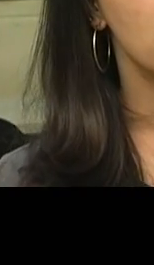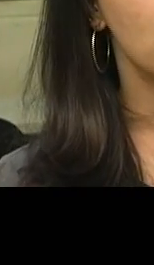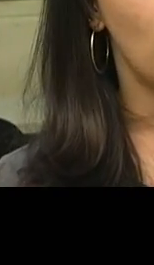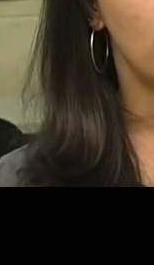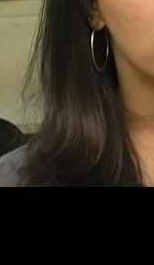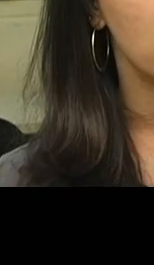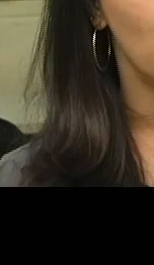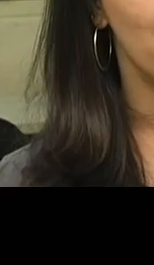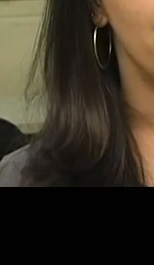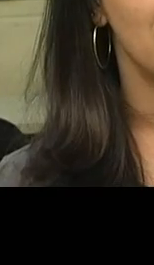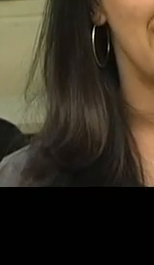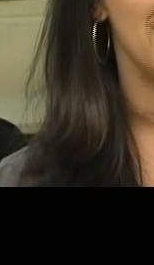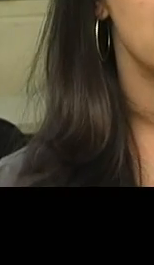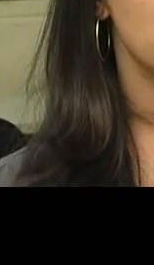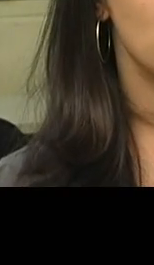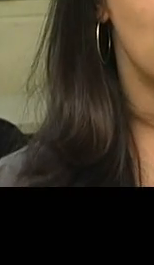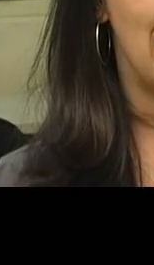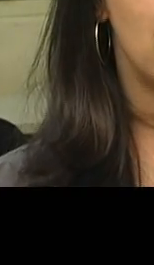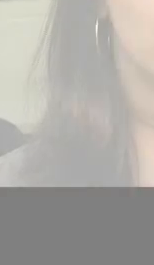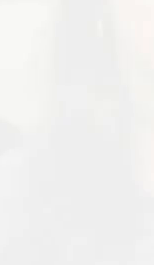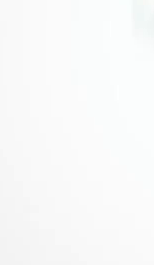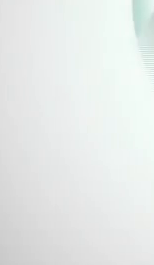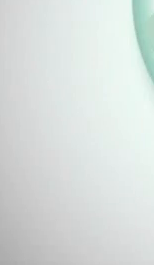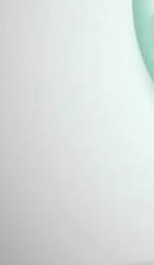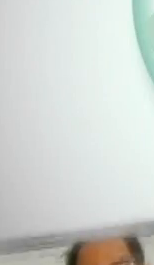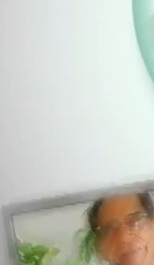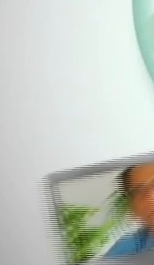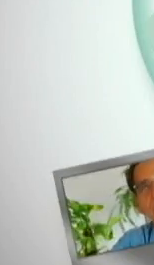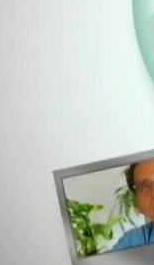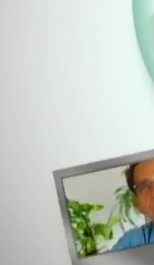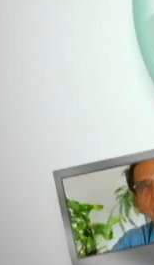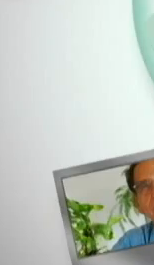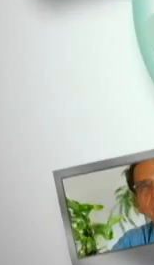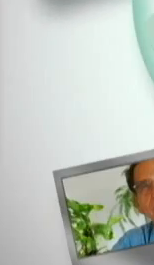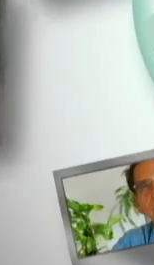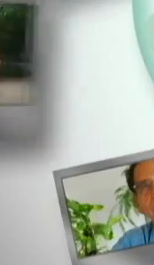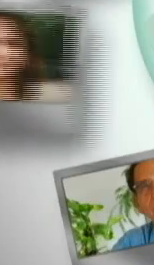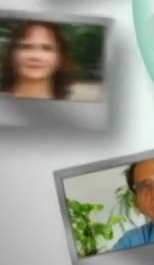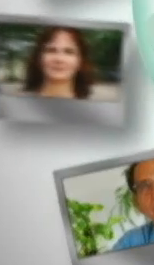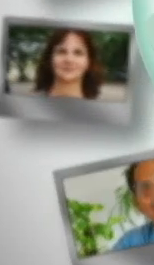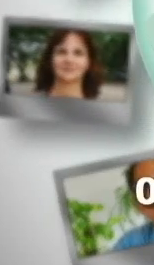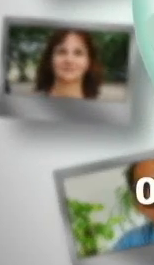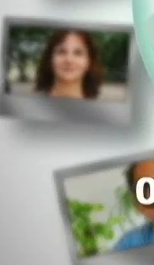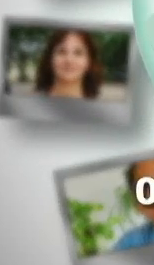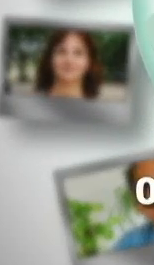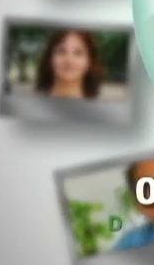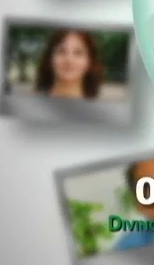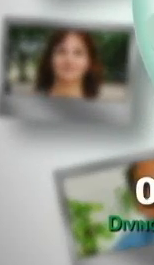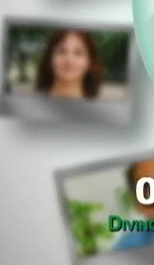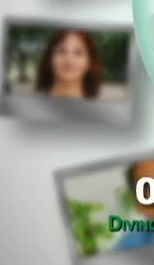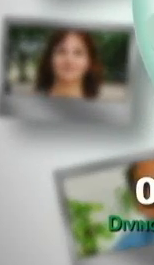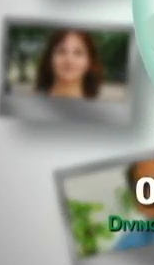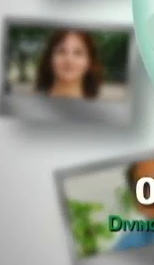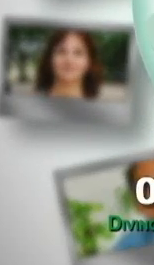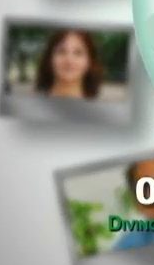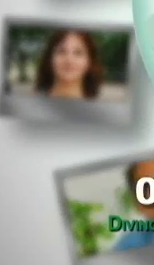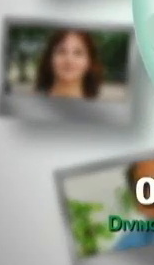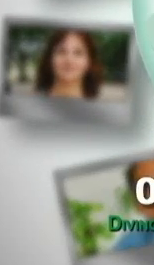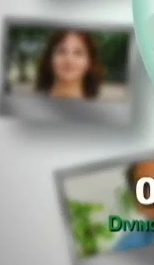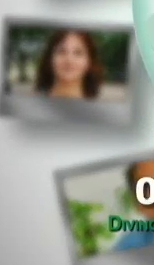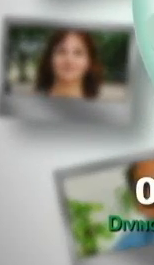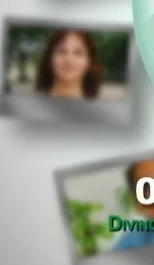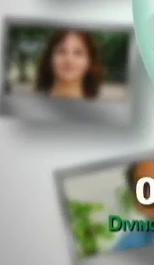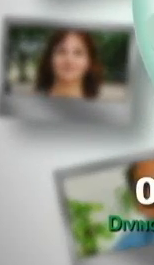sempre coisas novas, não ficar estacionado. FUNED UENG Educação Superior, 0800